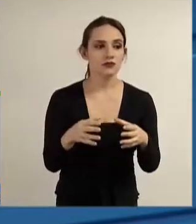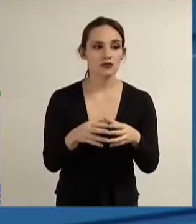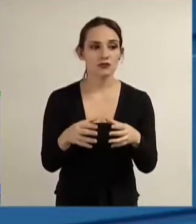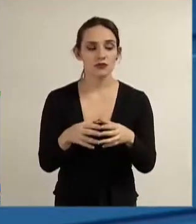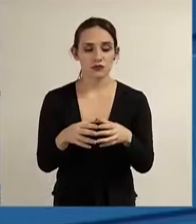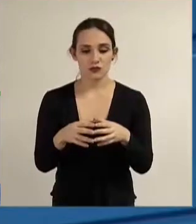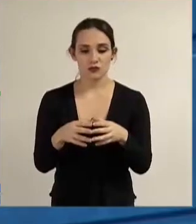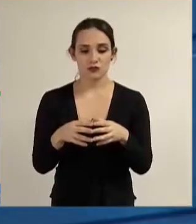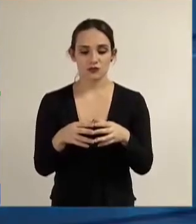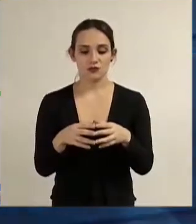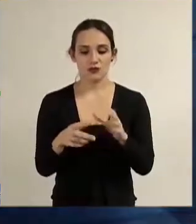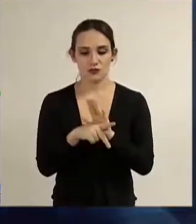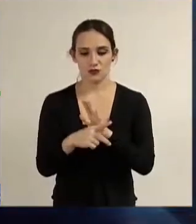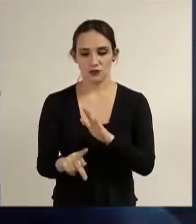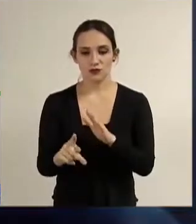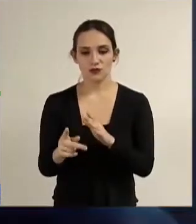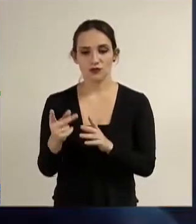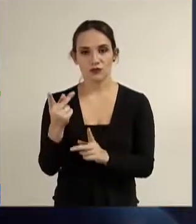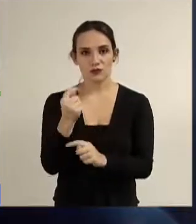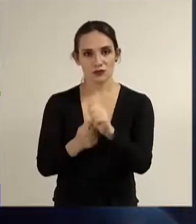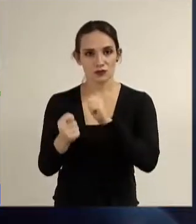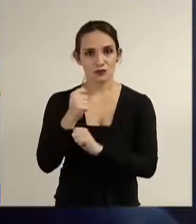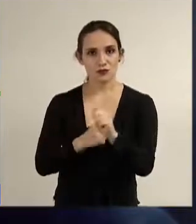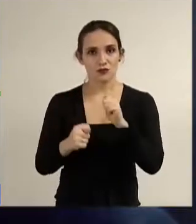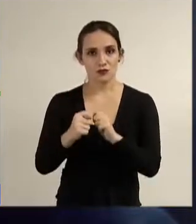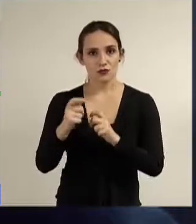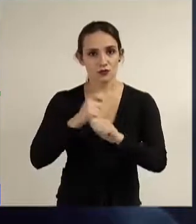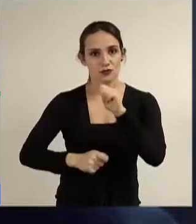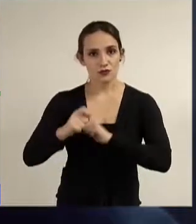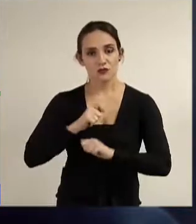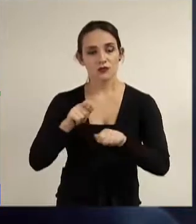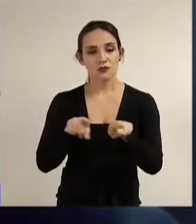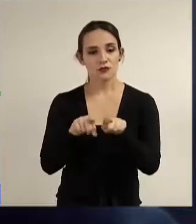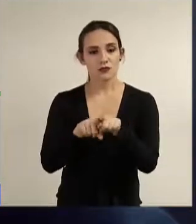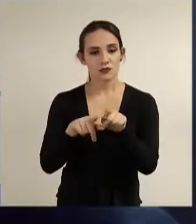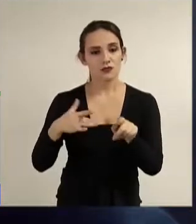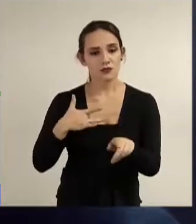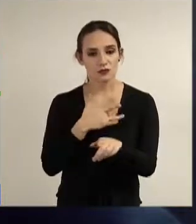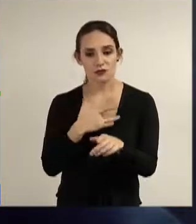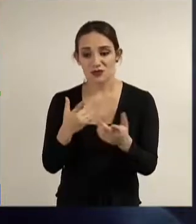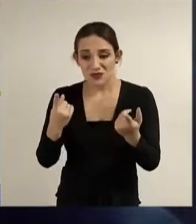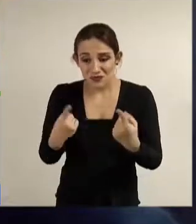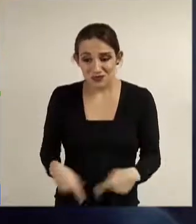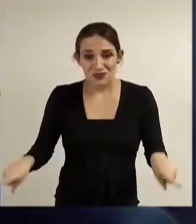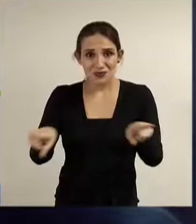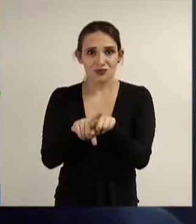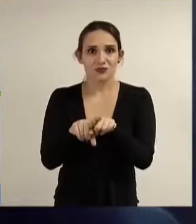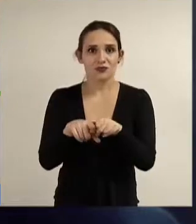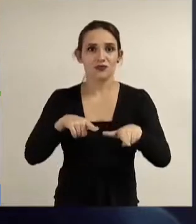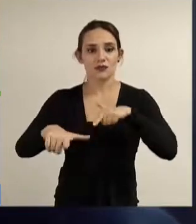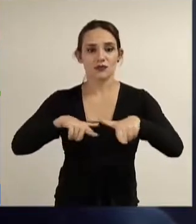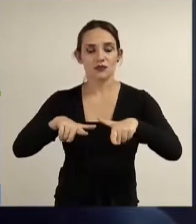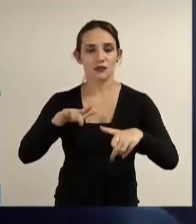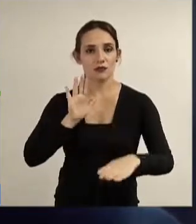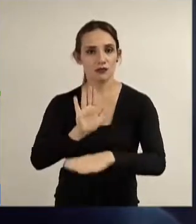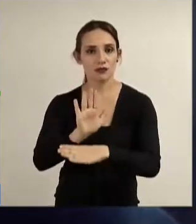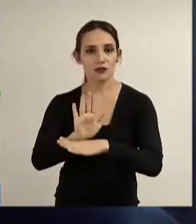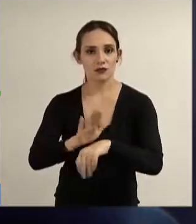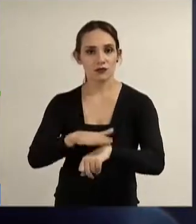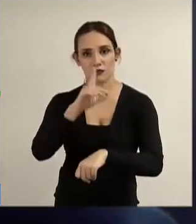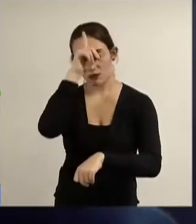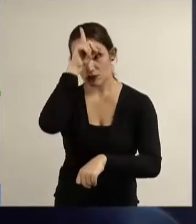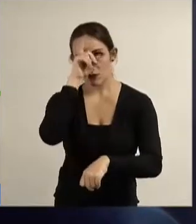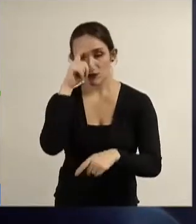né, da Fazenda, da Administração, da Saúde, uma comissão de trabalho, nesse momento,